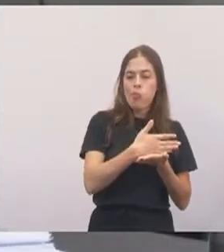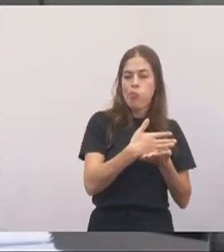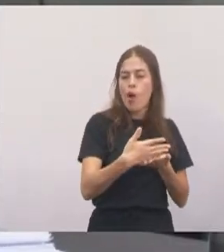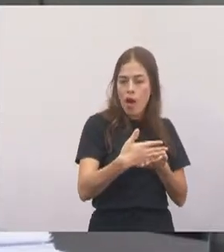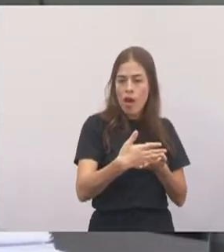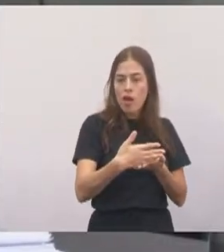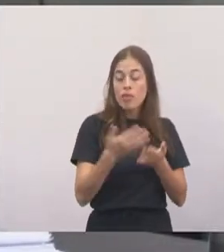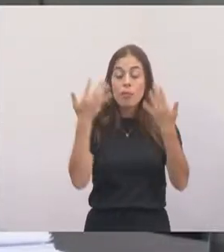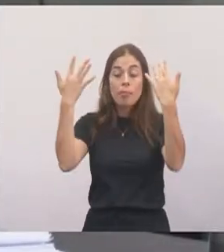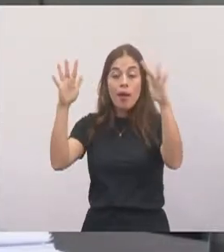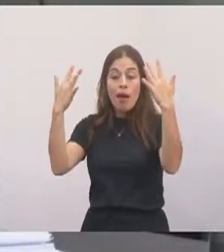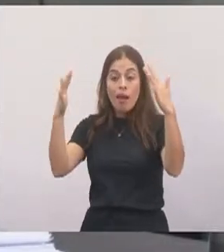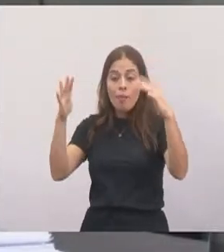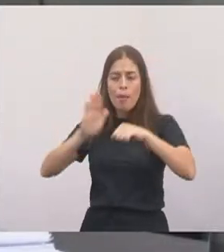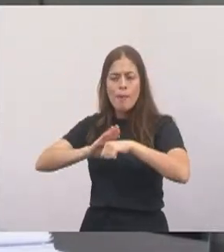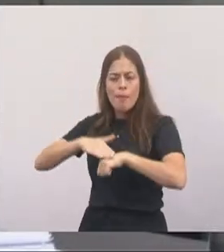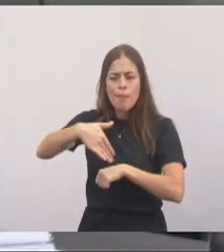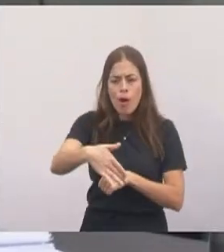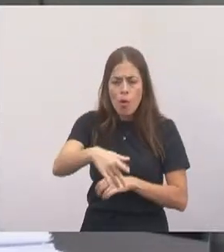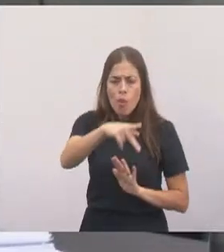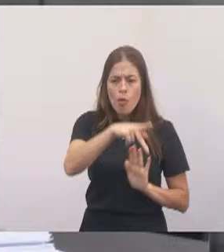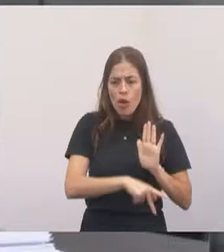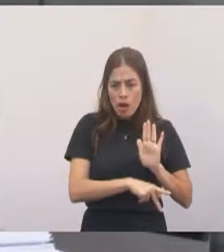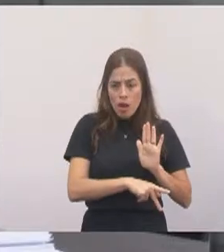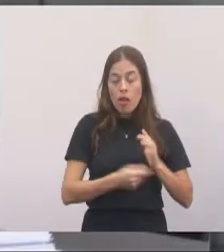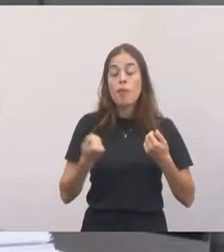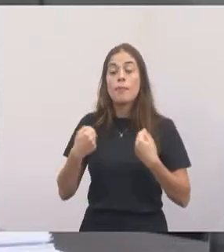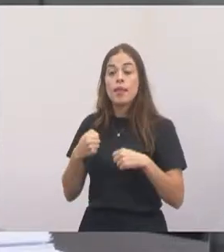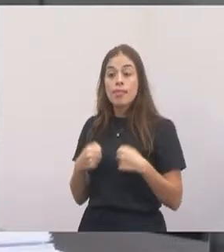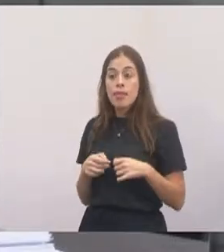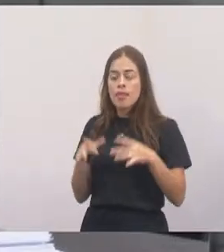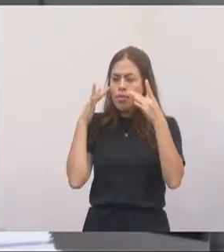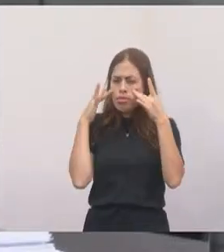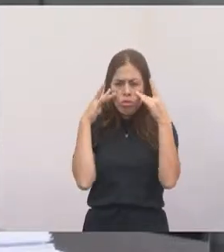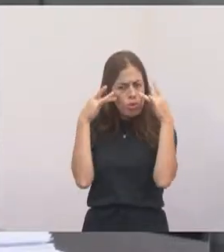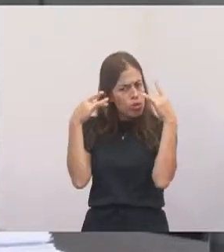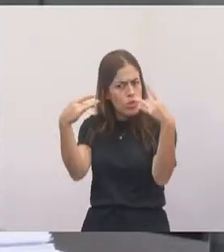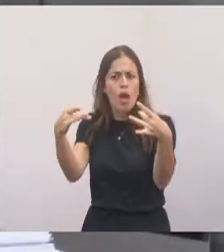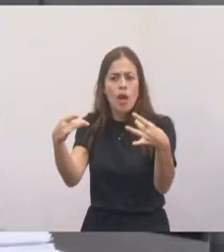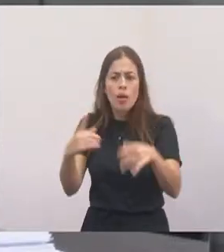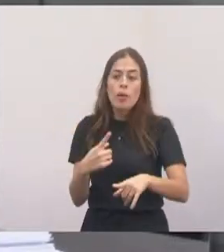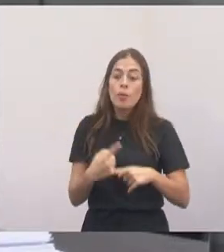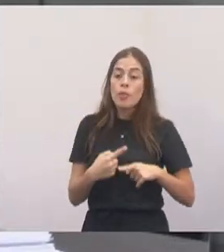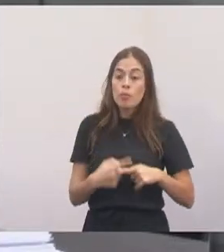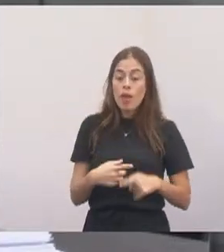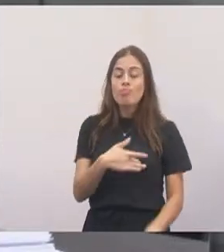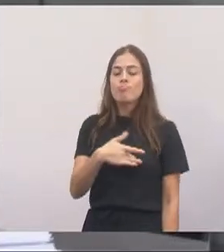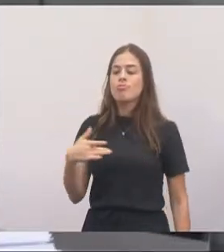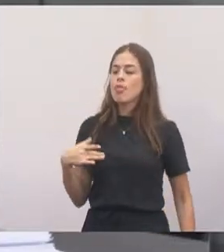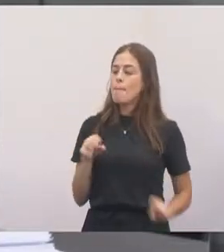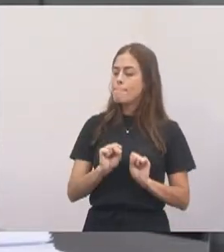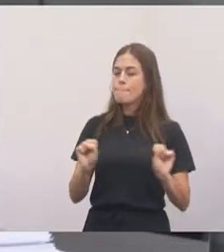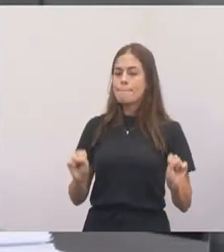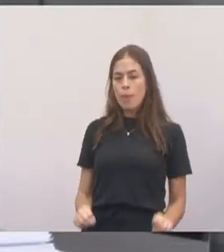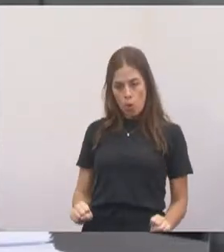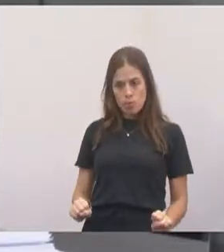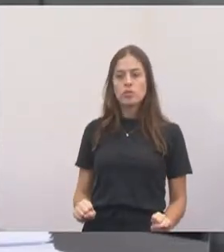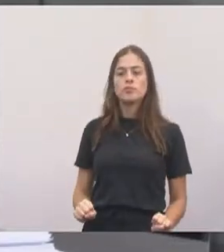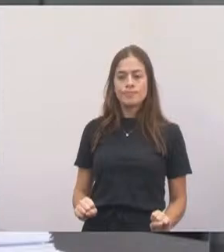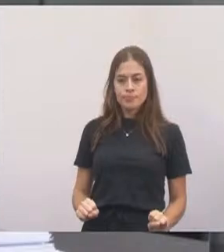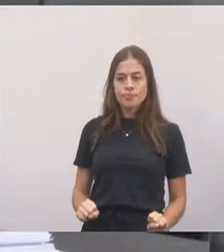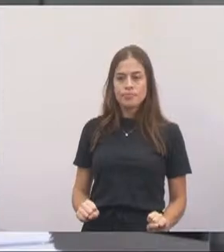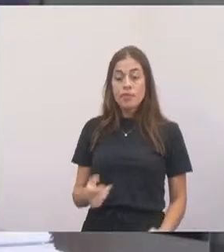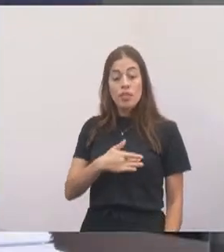Então, parabéns pela sua atitude. É um projeto que demanda muita atenção, pois se trata da saúde pública, pois se trata